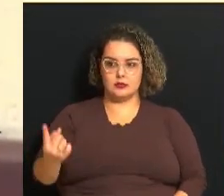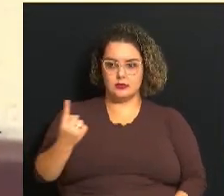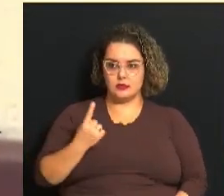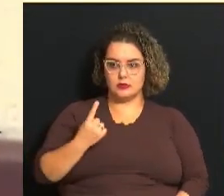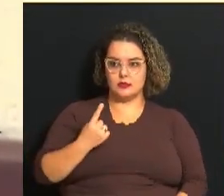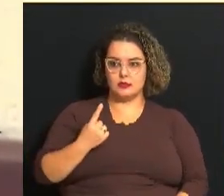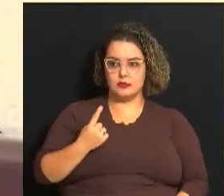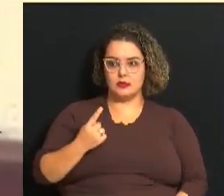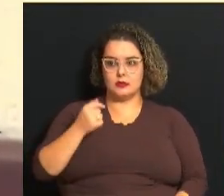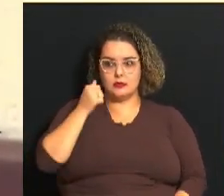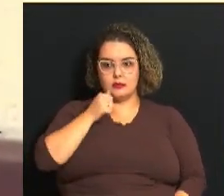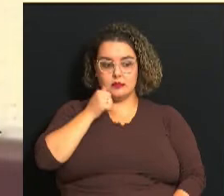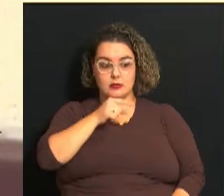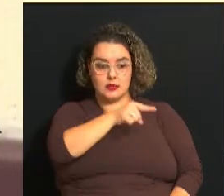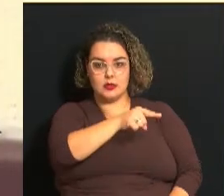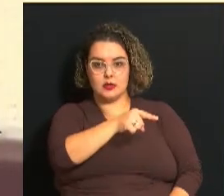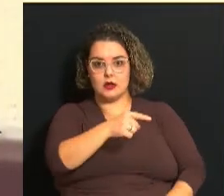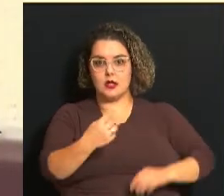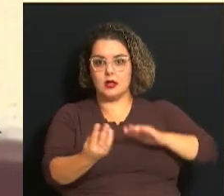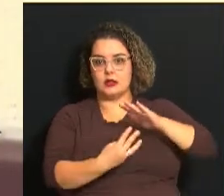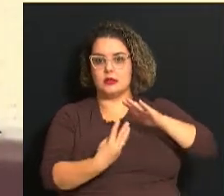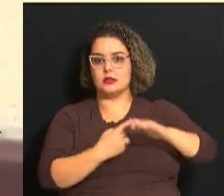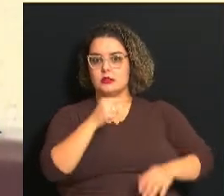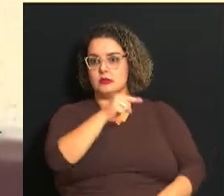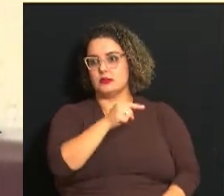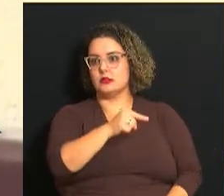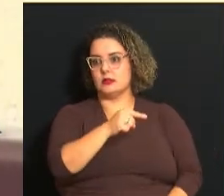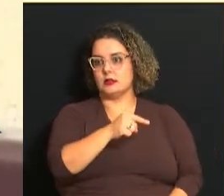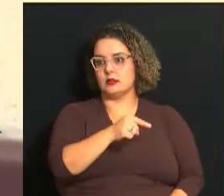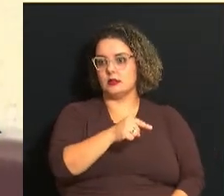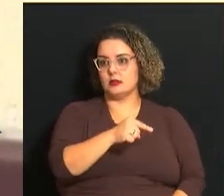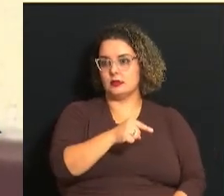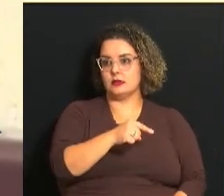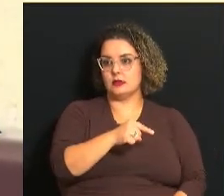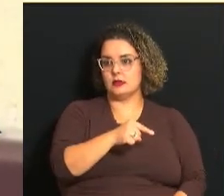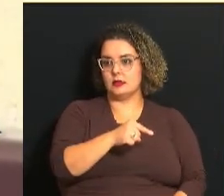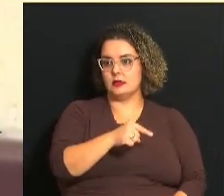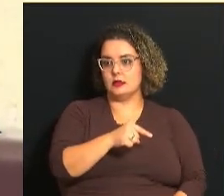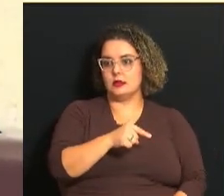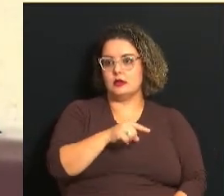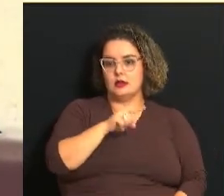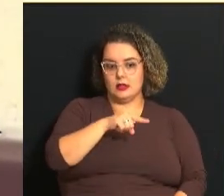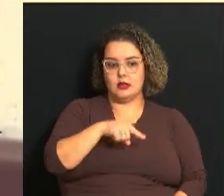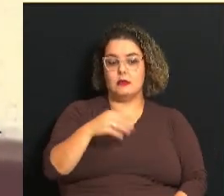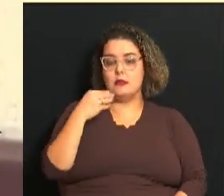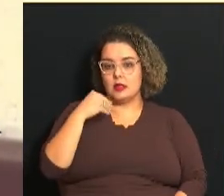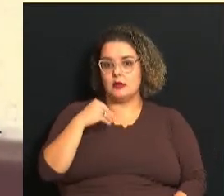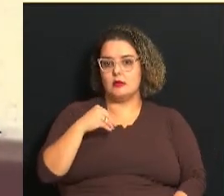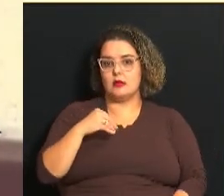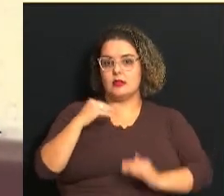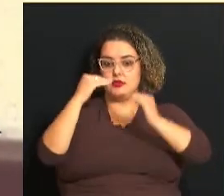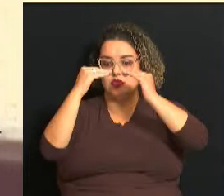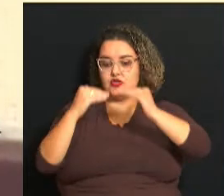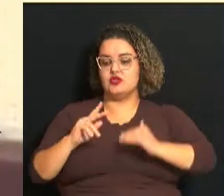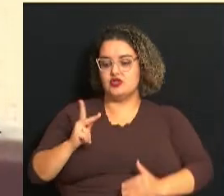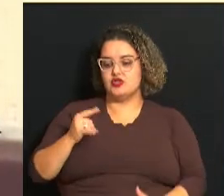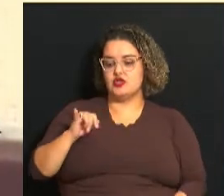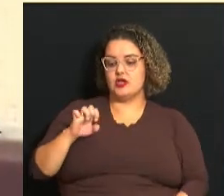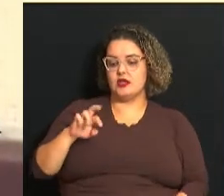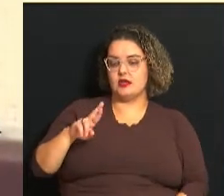eu tô foi nela porque ela é terceirizada é terceirizada é mais frágil né no Polo ali